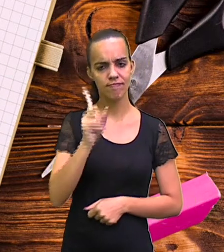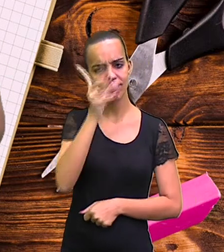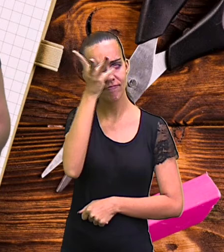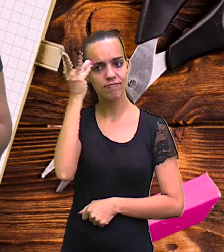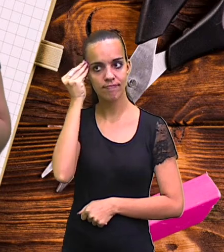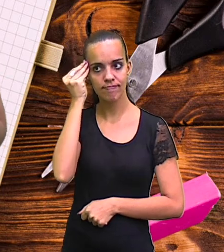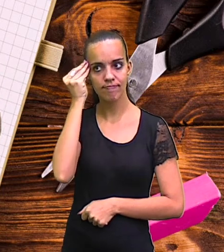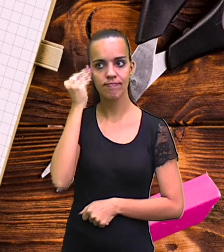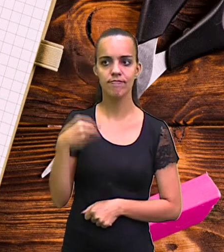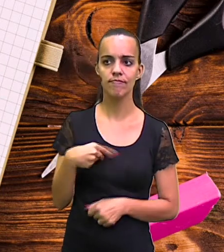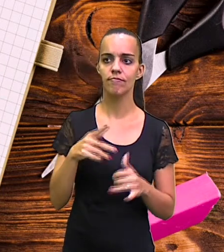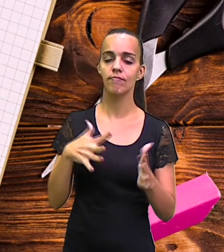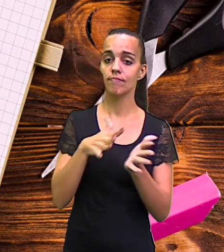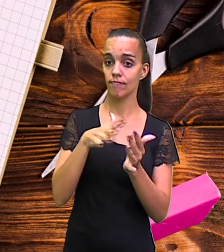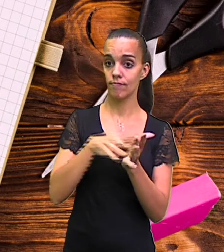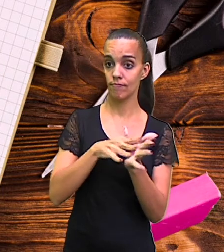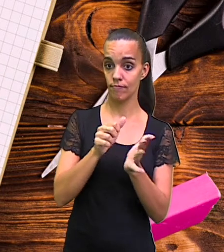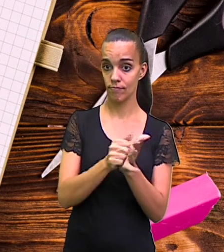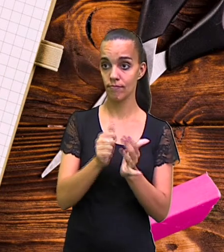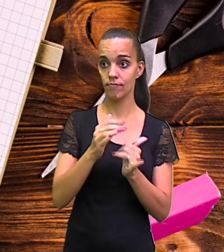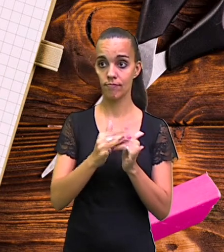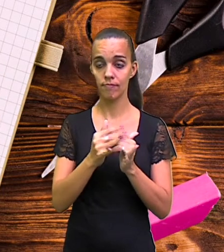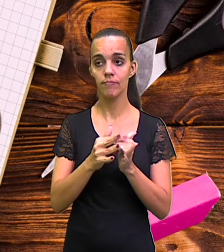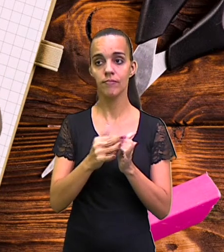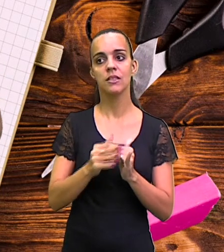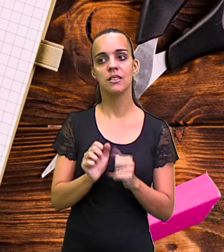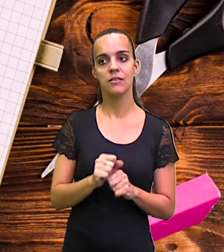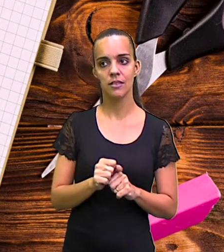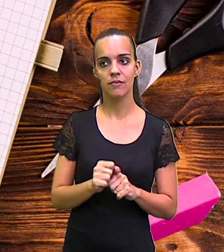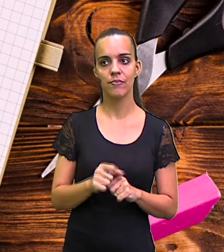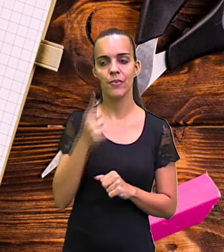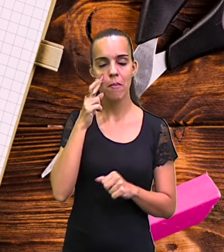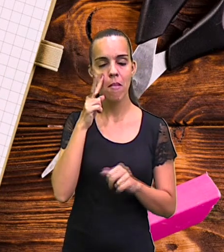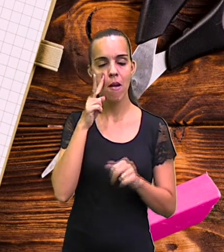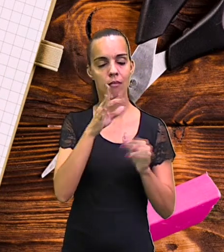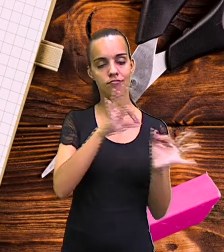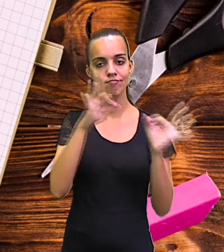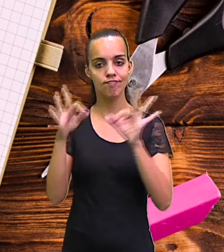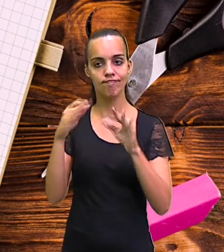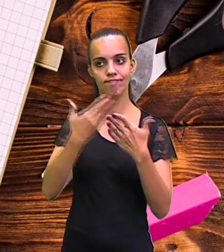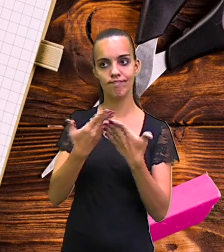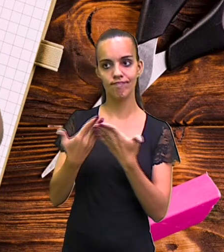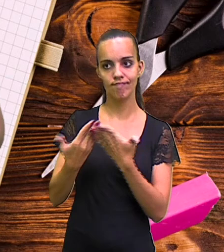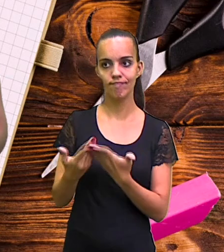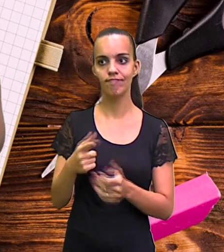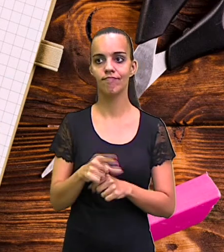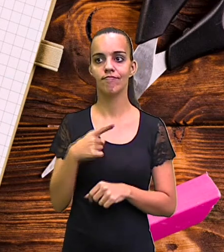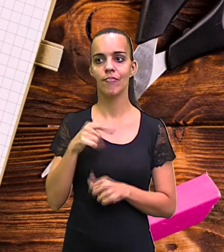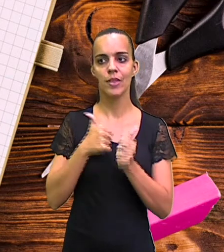se esqueçam de se inscrever no nosso canal do YouTube para rever as aulas. Nos